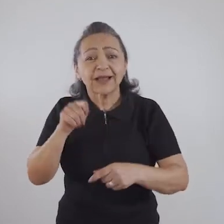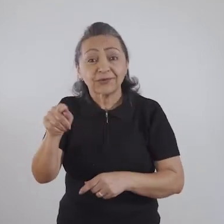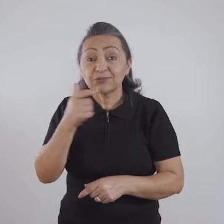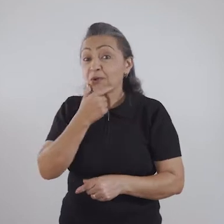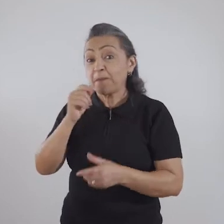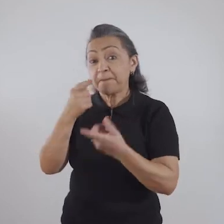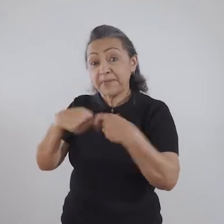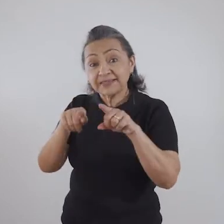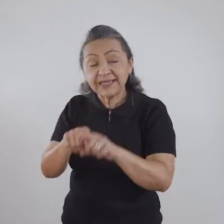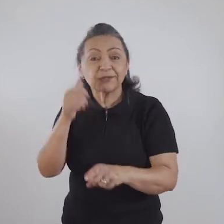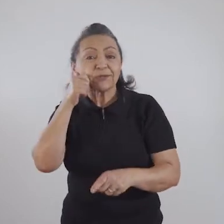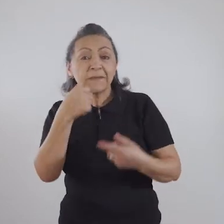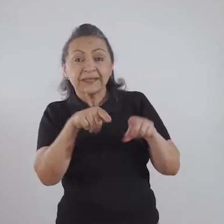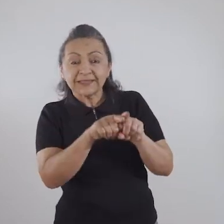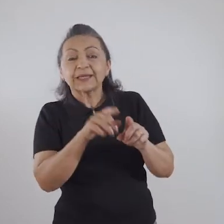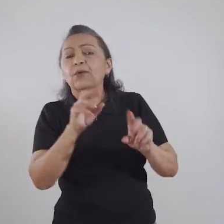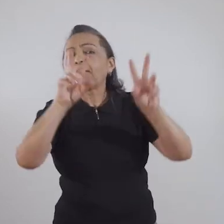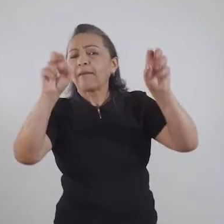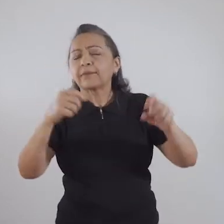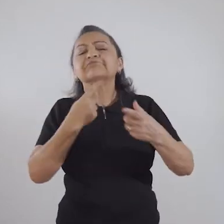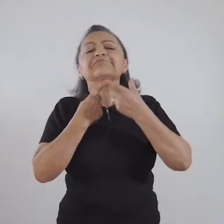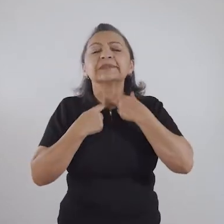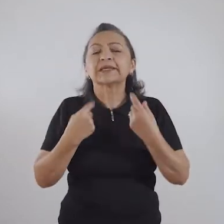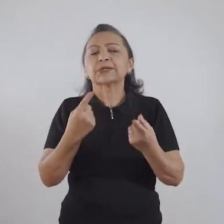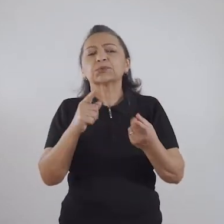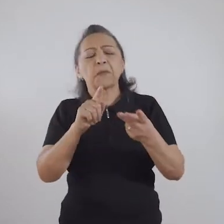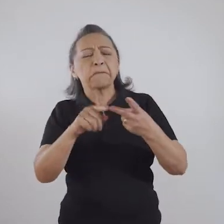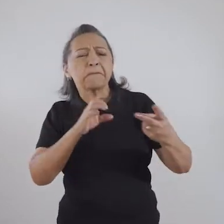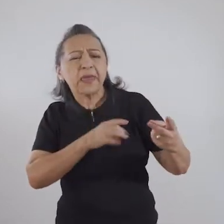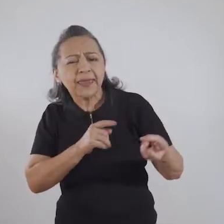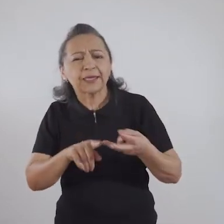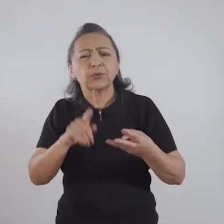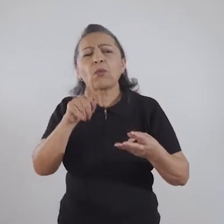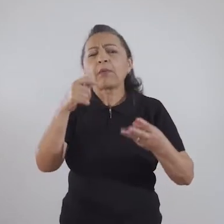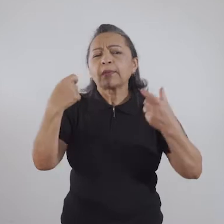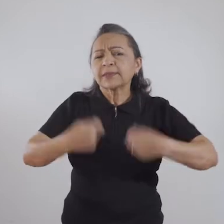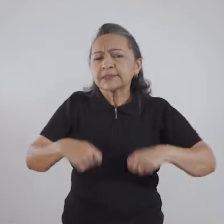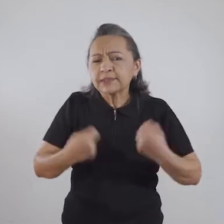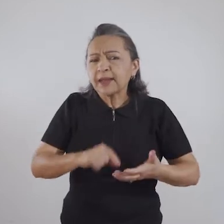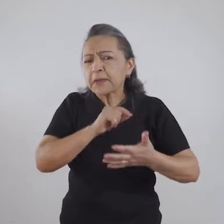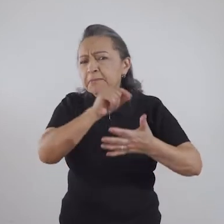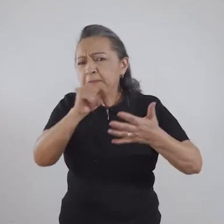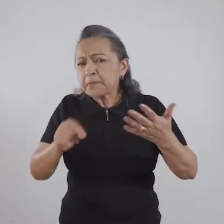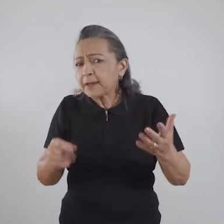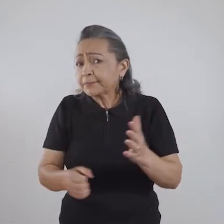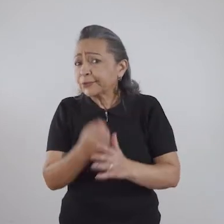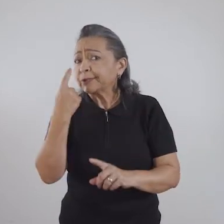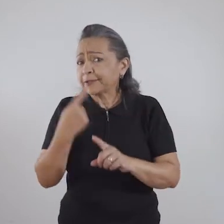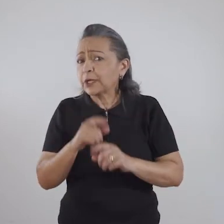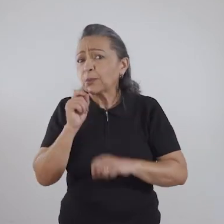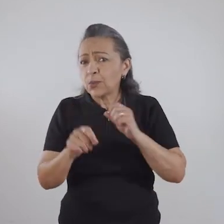conversar com o seu parceiro, com a sua parceira, sobre os seus desejos, sobre os seus medos, sobre as suas necessidades.